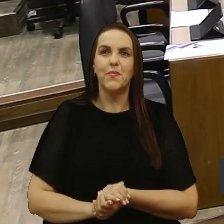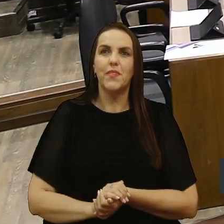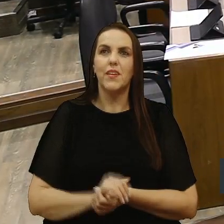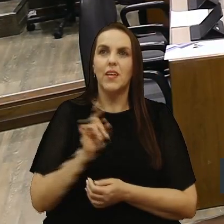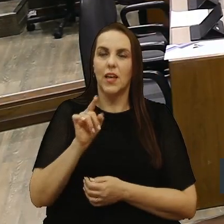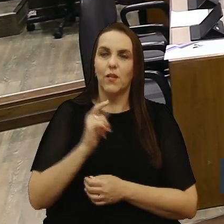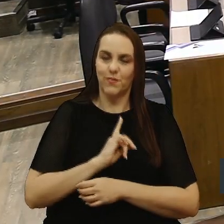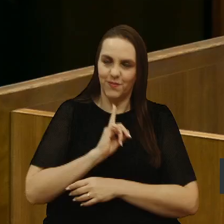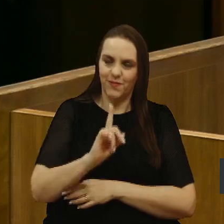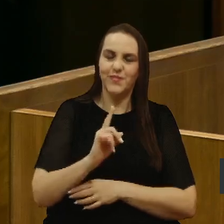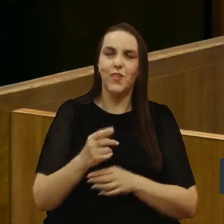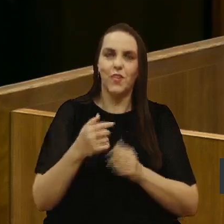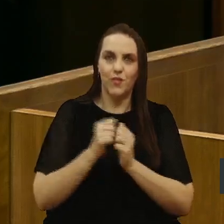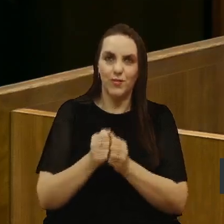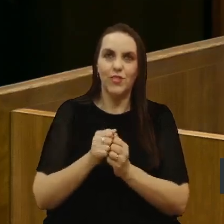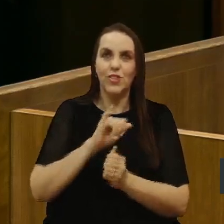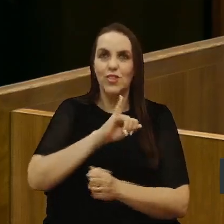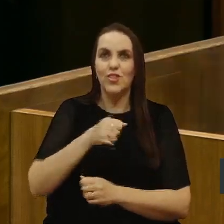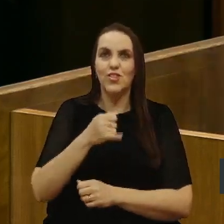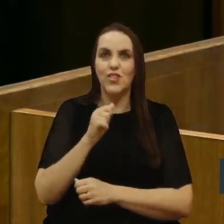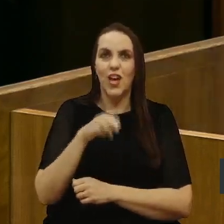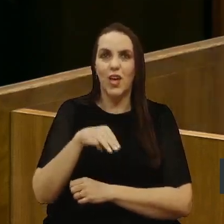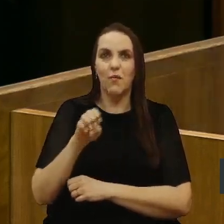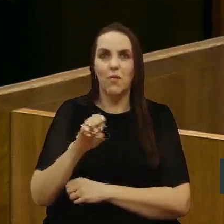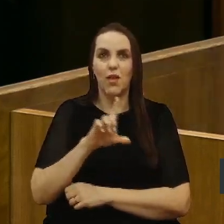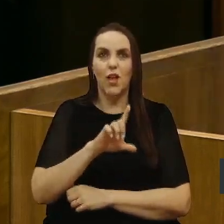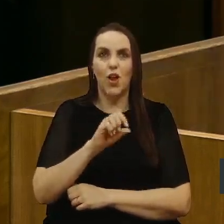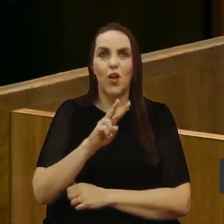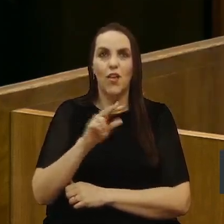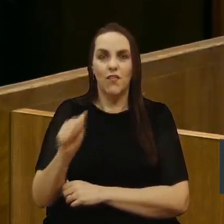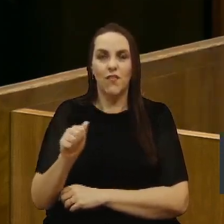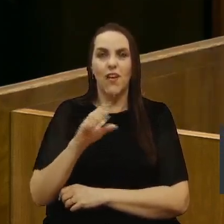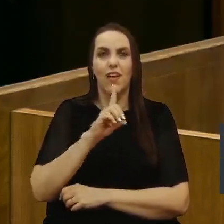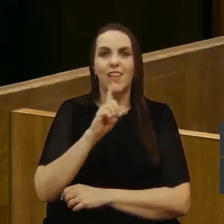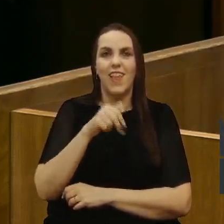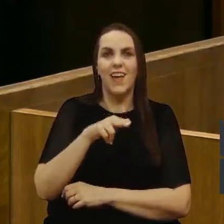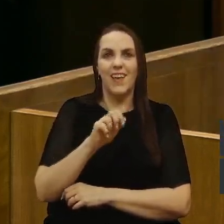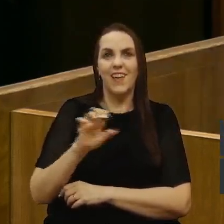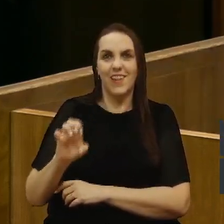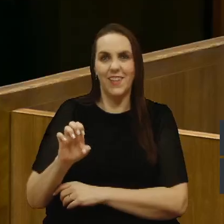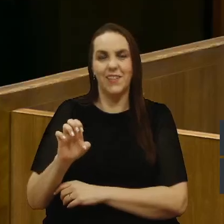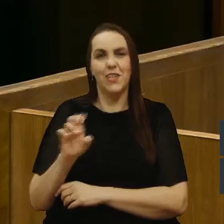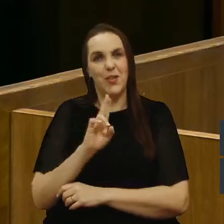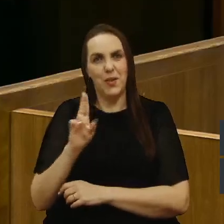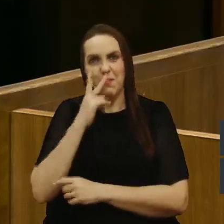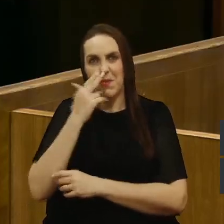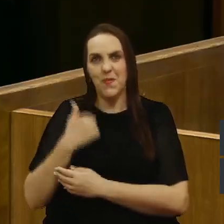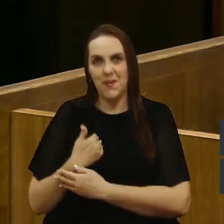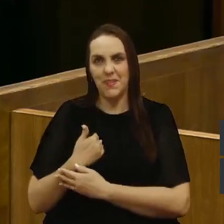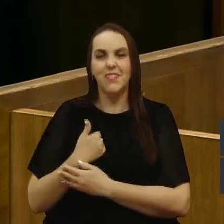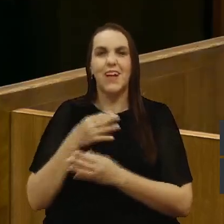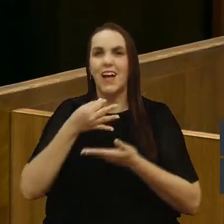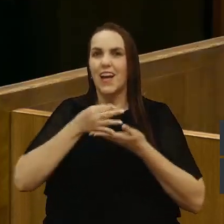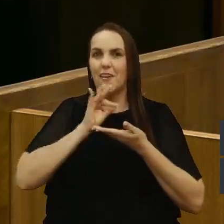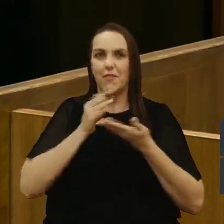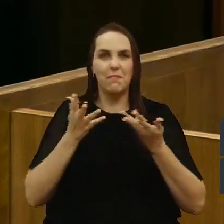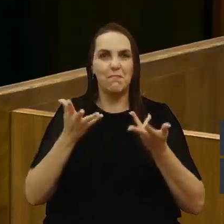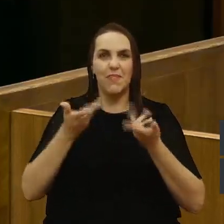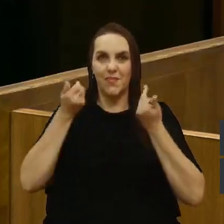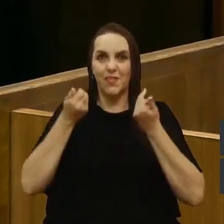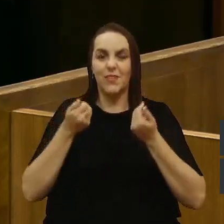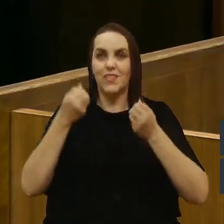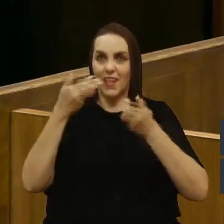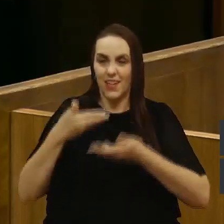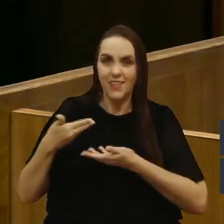com o seu Jaime, com a dona Loiva e com a Daiane, né, que também tem o mesmo nome que eu. Tomei um café maravilhoso, né? Então, a visita, eles nos